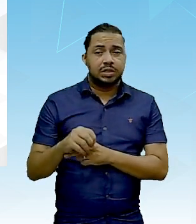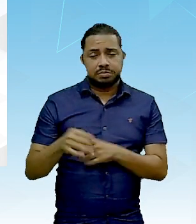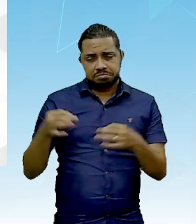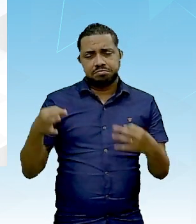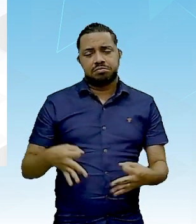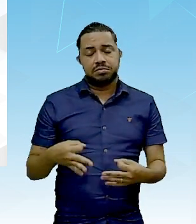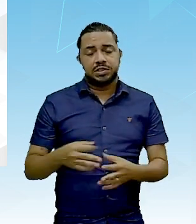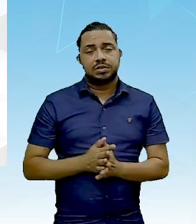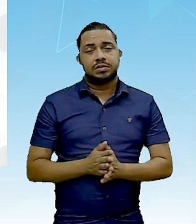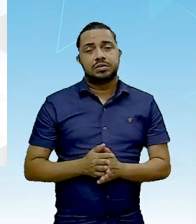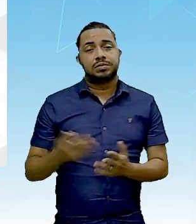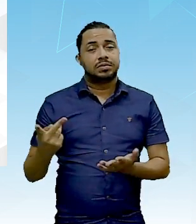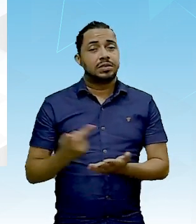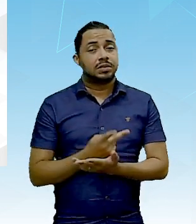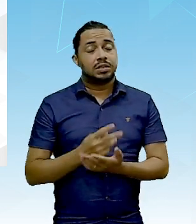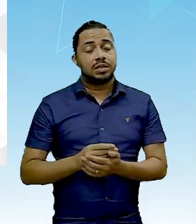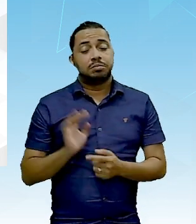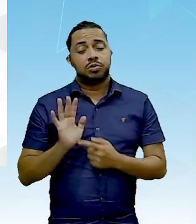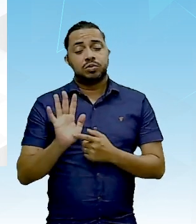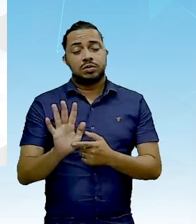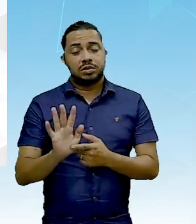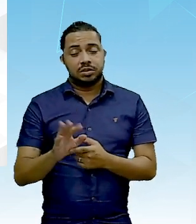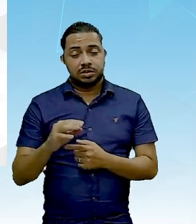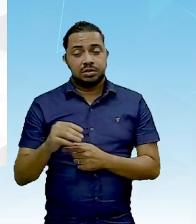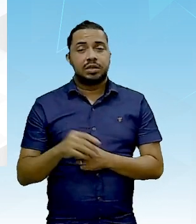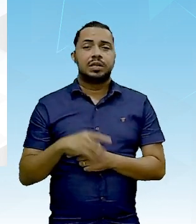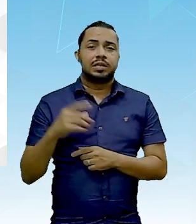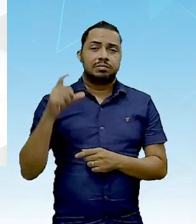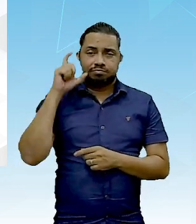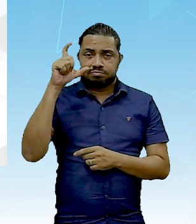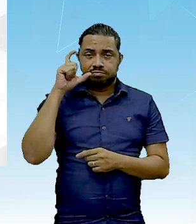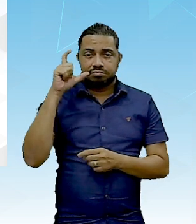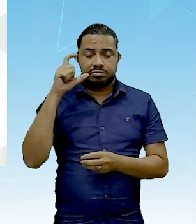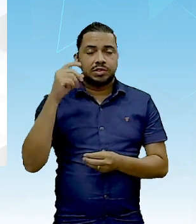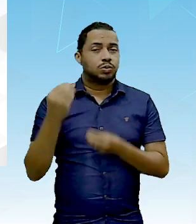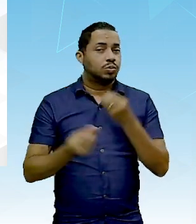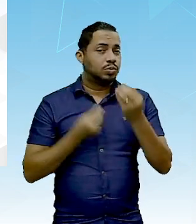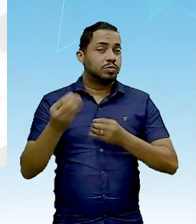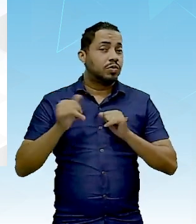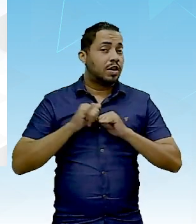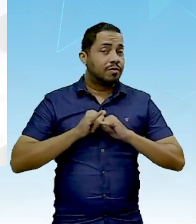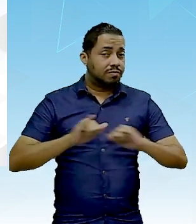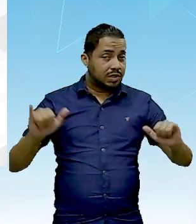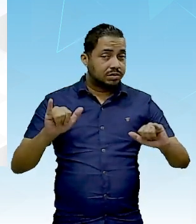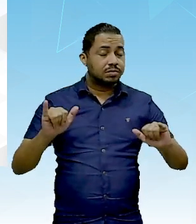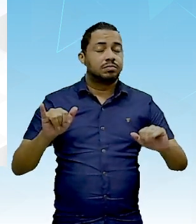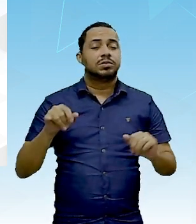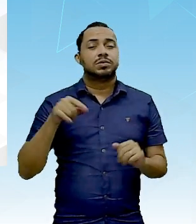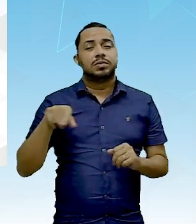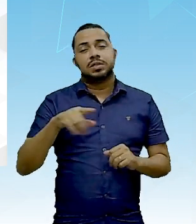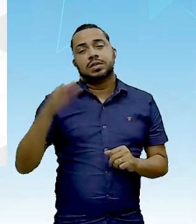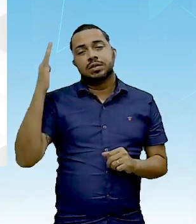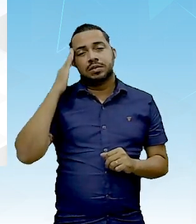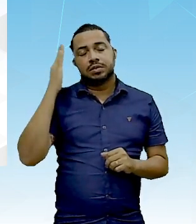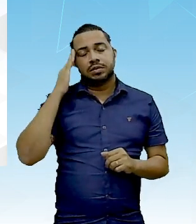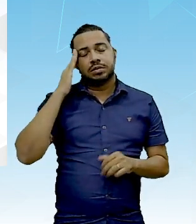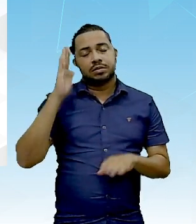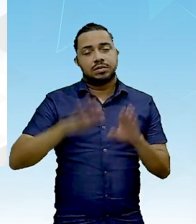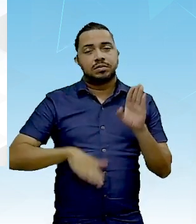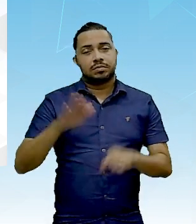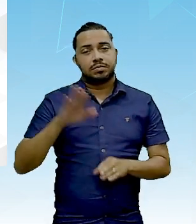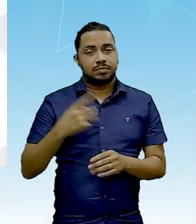mínimo necessário. O erro amostral é muito interessante como um alerta para você entender que talvez aquela